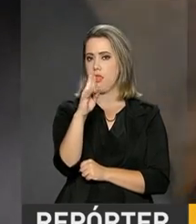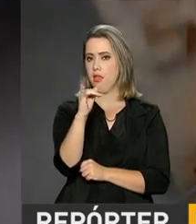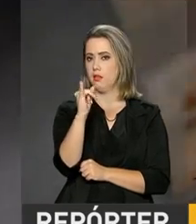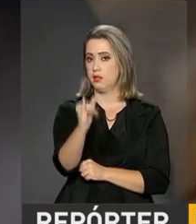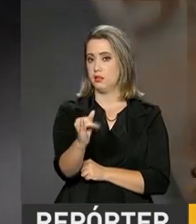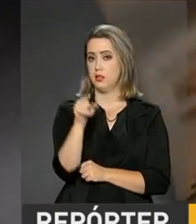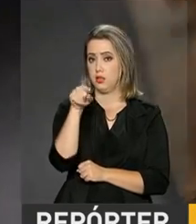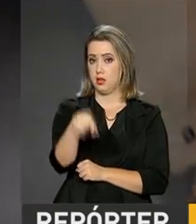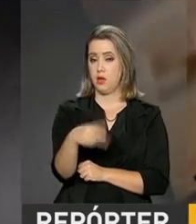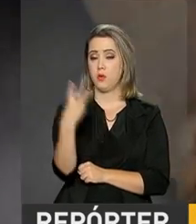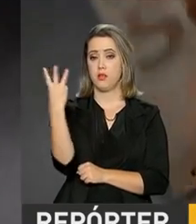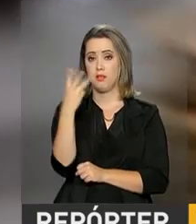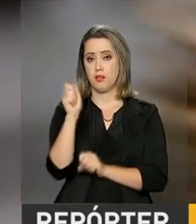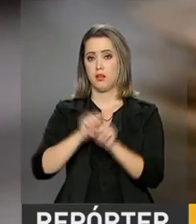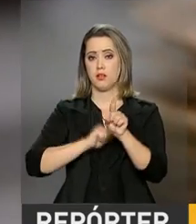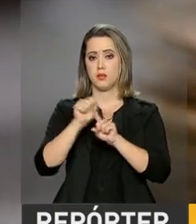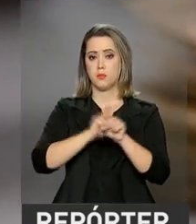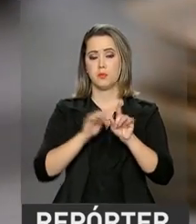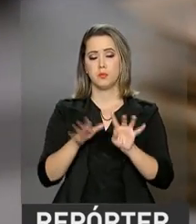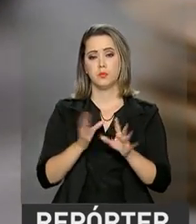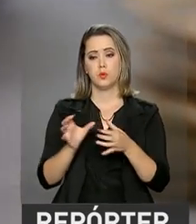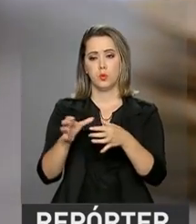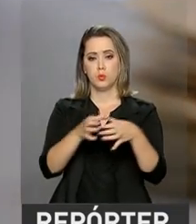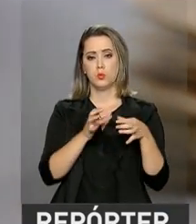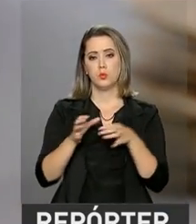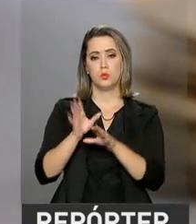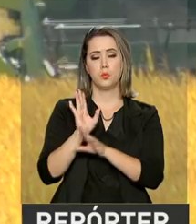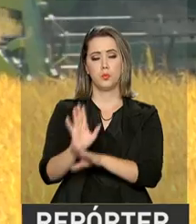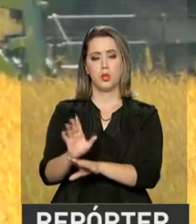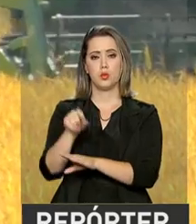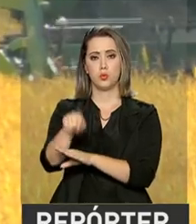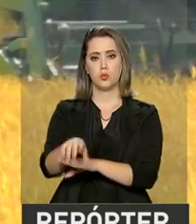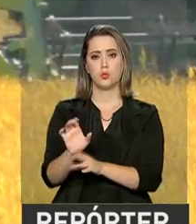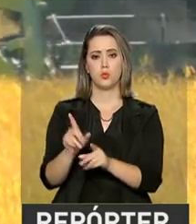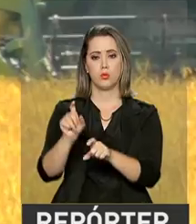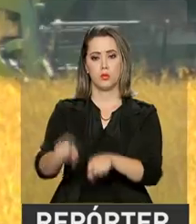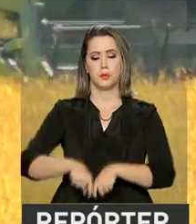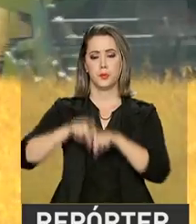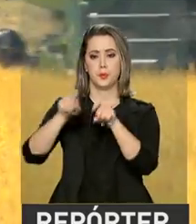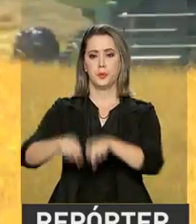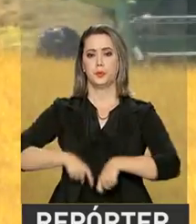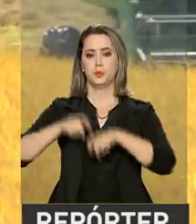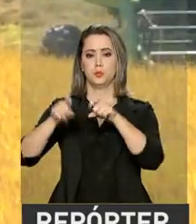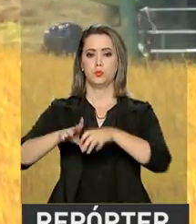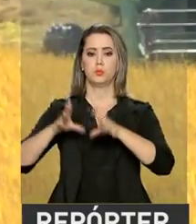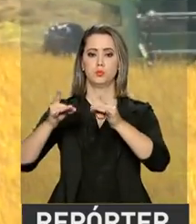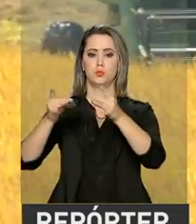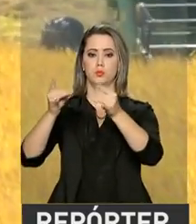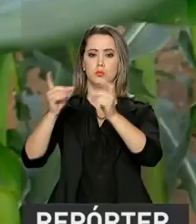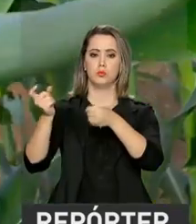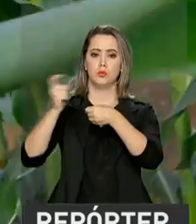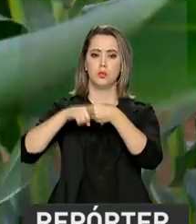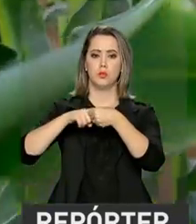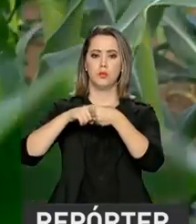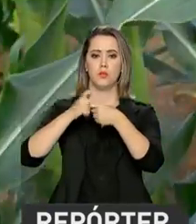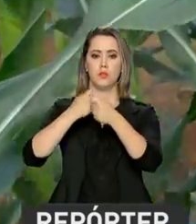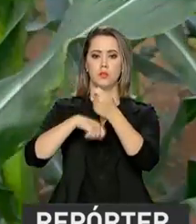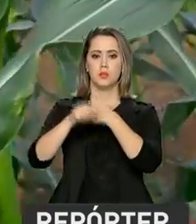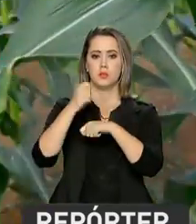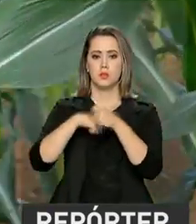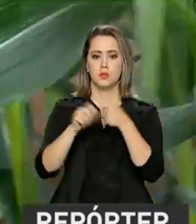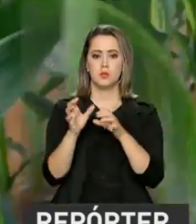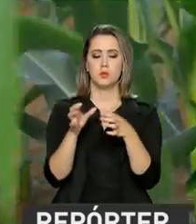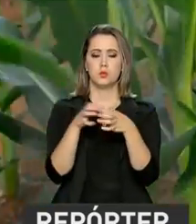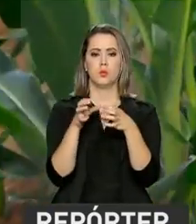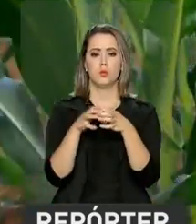trimestre entre os setores que influenciaram o cálculo o setor agrícola teve destaque na retomada Econômica o campo tem